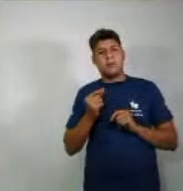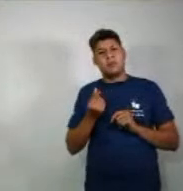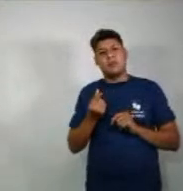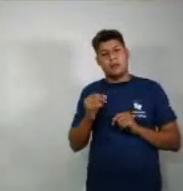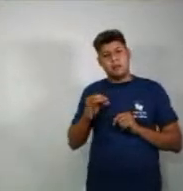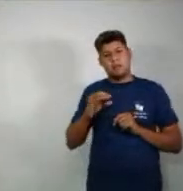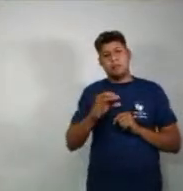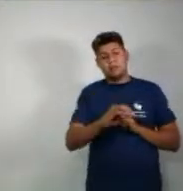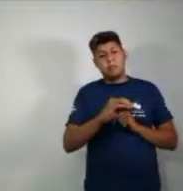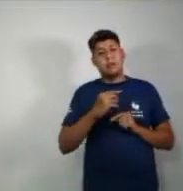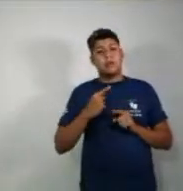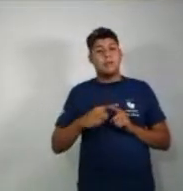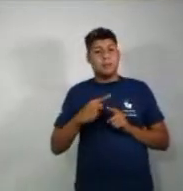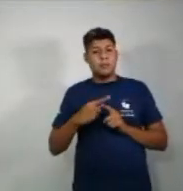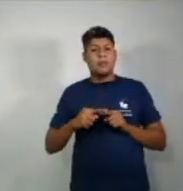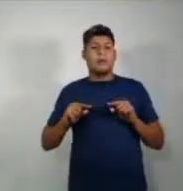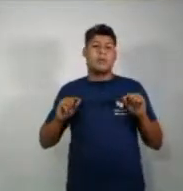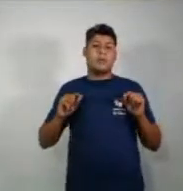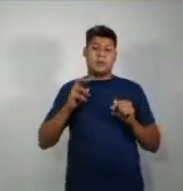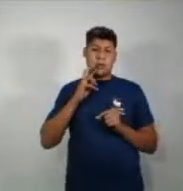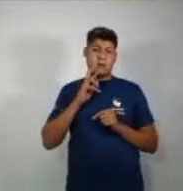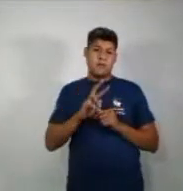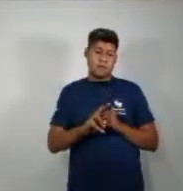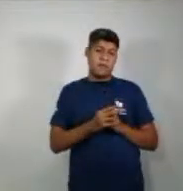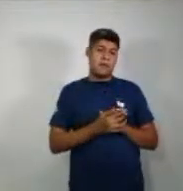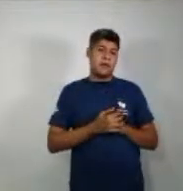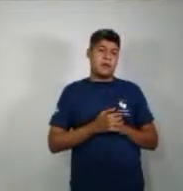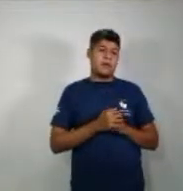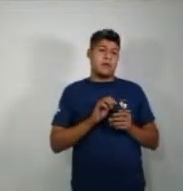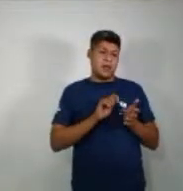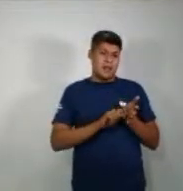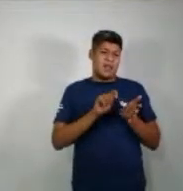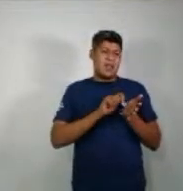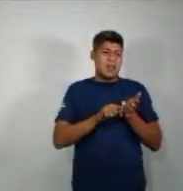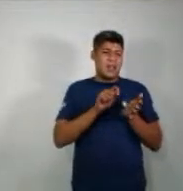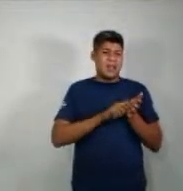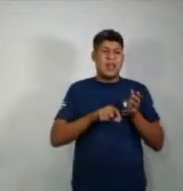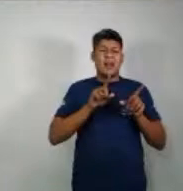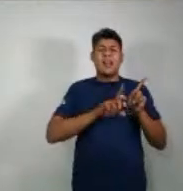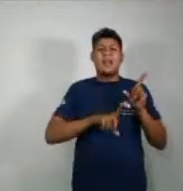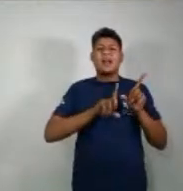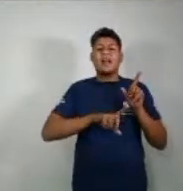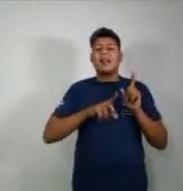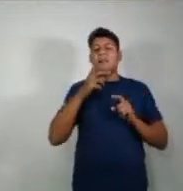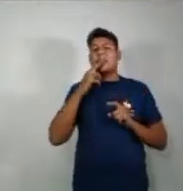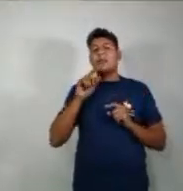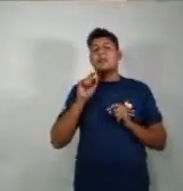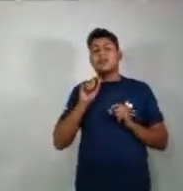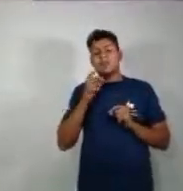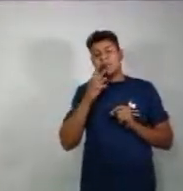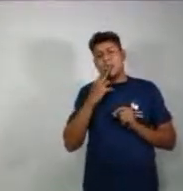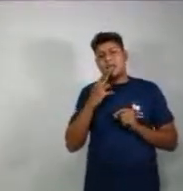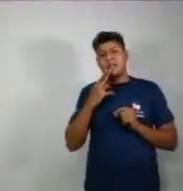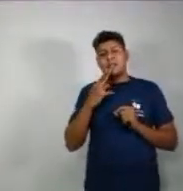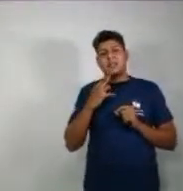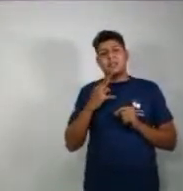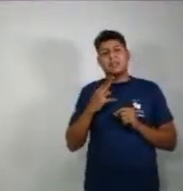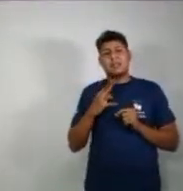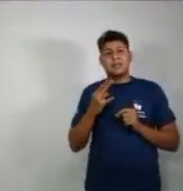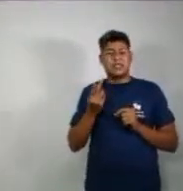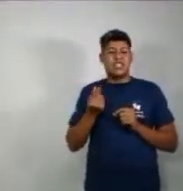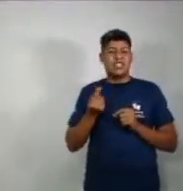Então, porque também você via nas cadernetinhas dele é que ele tinha uma continha muito fina, né? Que você vê que a questão do